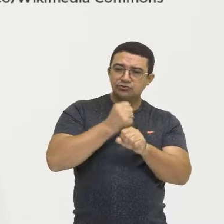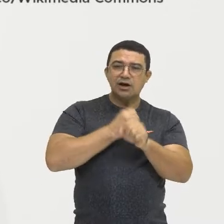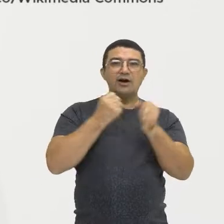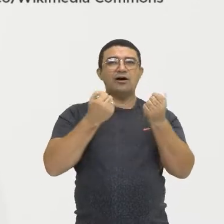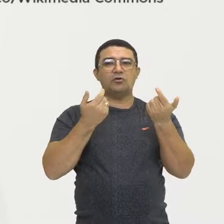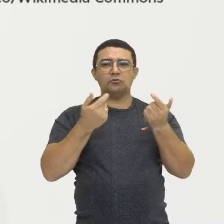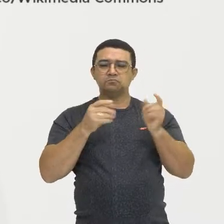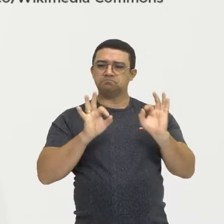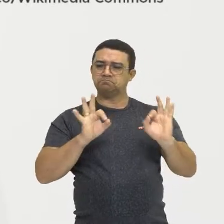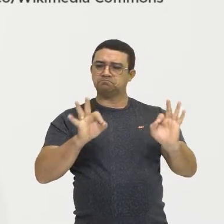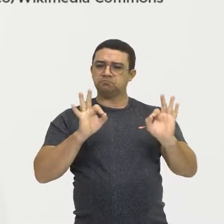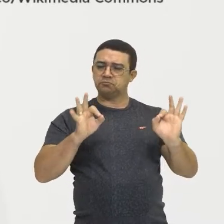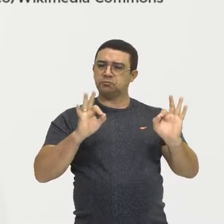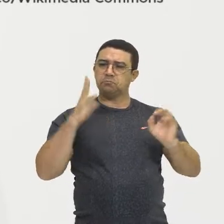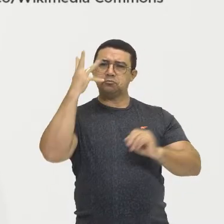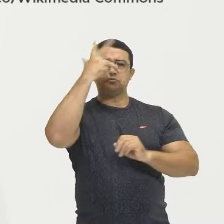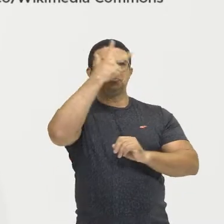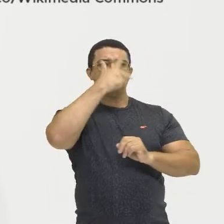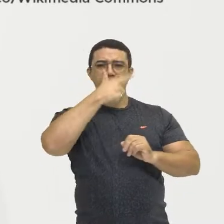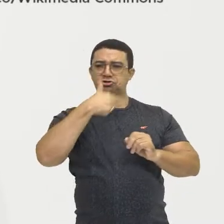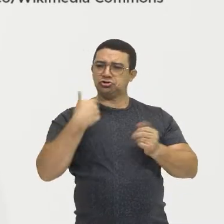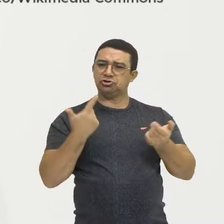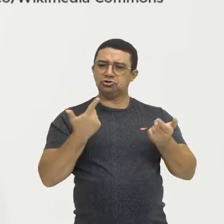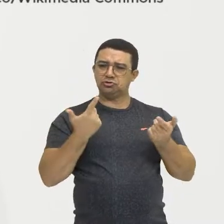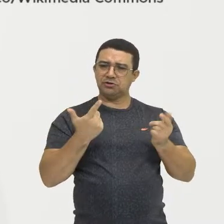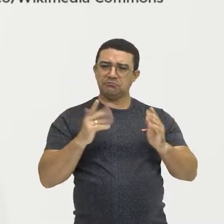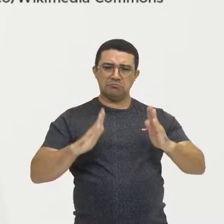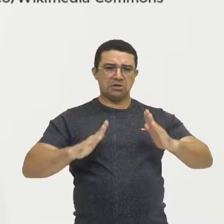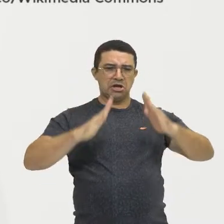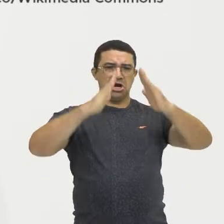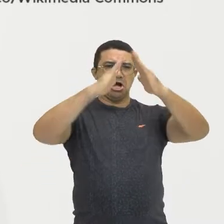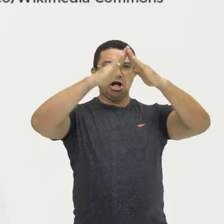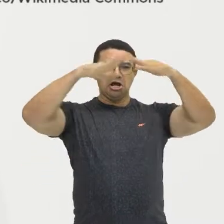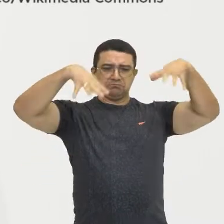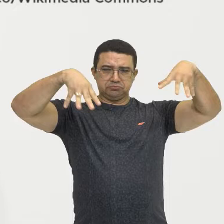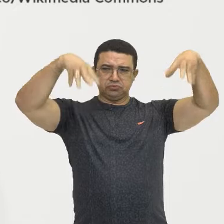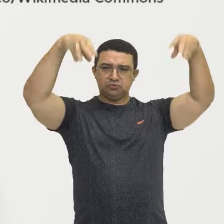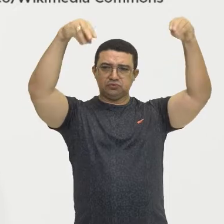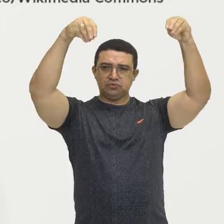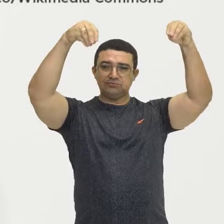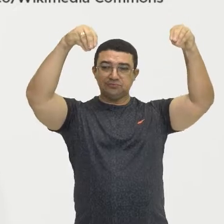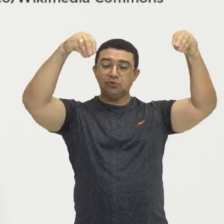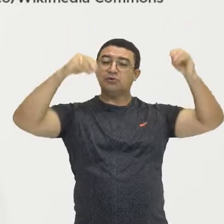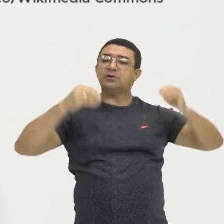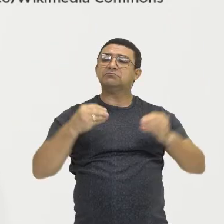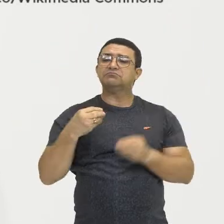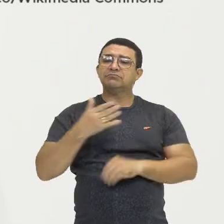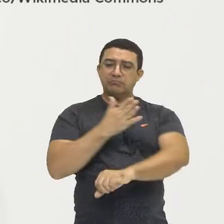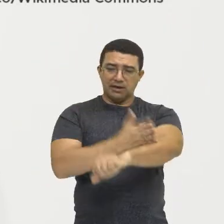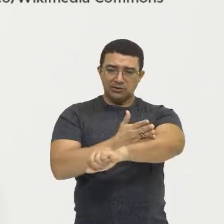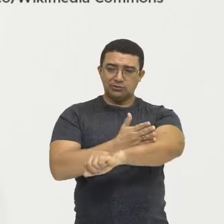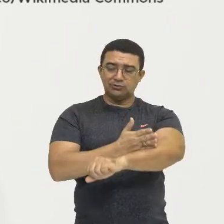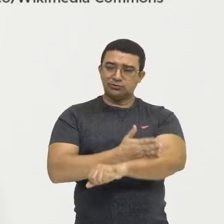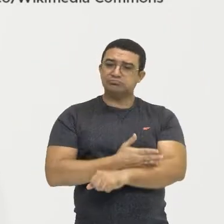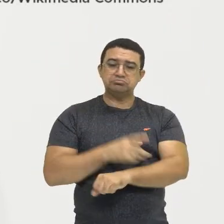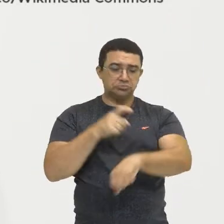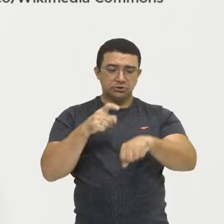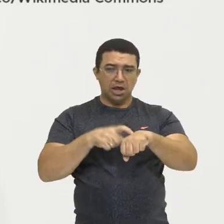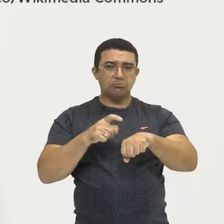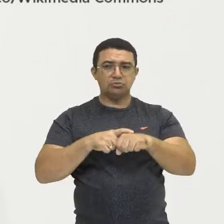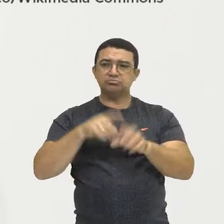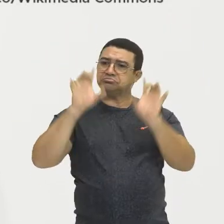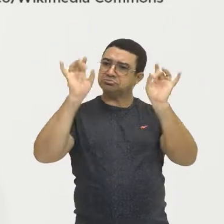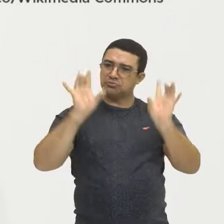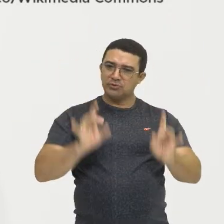O glamour desses palácios, dessas construções. Então, a Idade Média foi uma época muito especial, assim